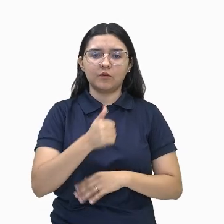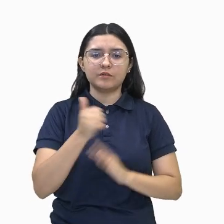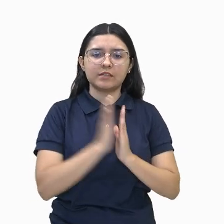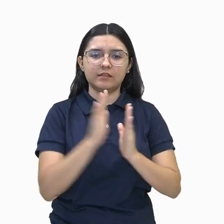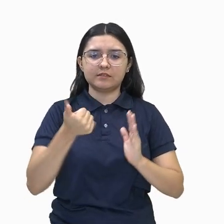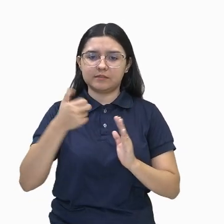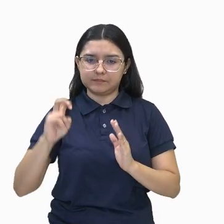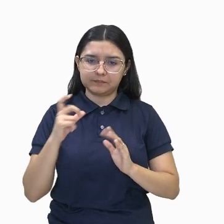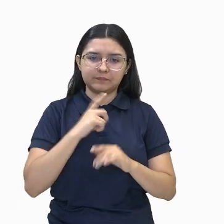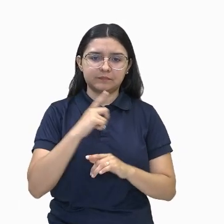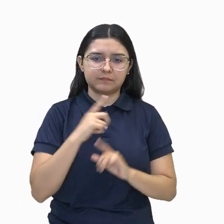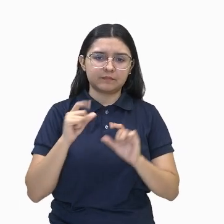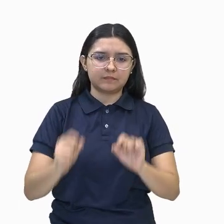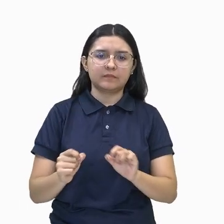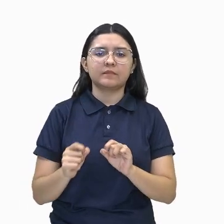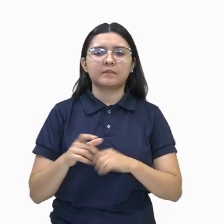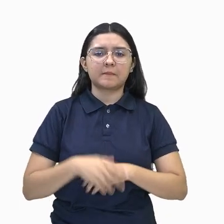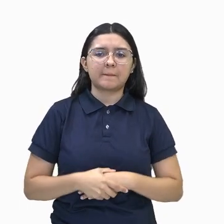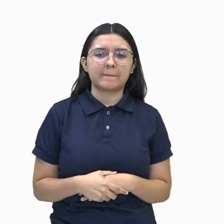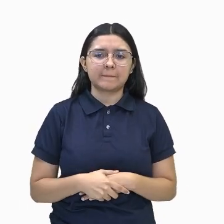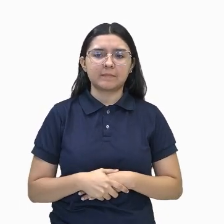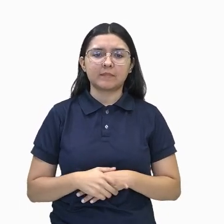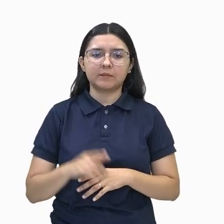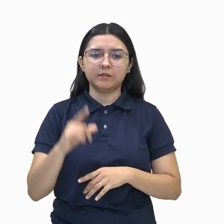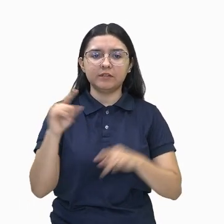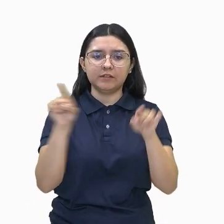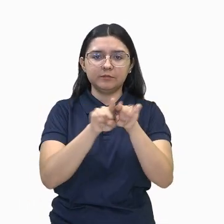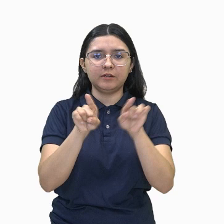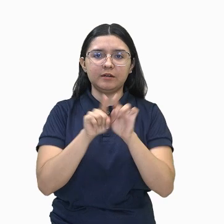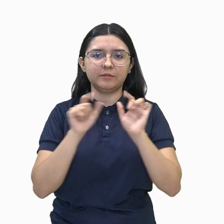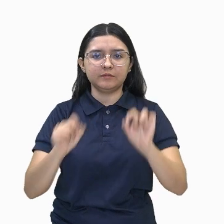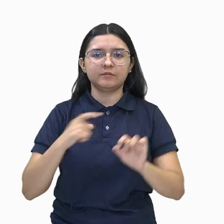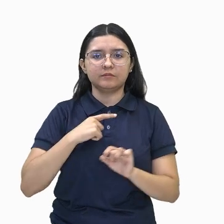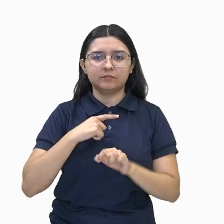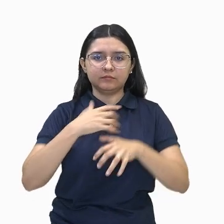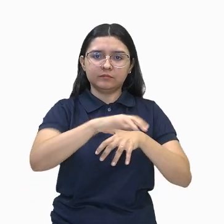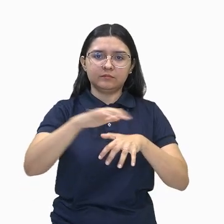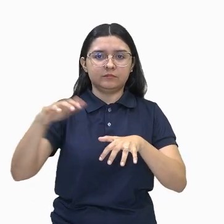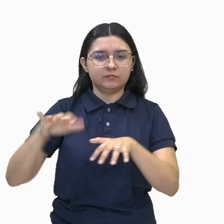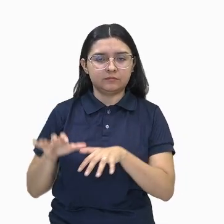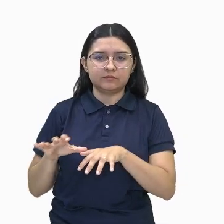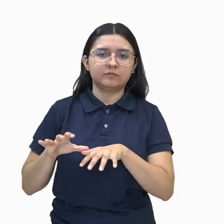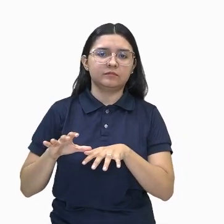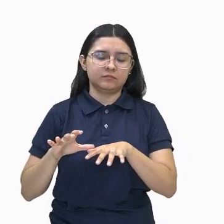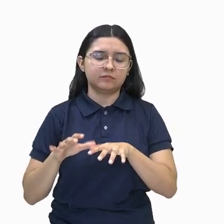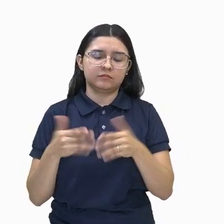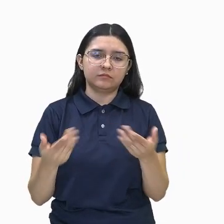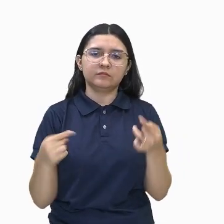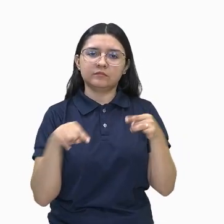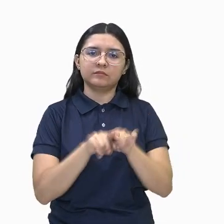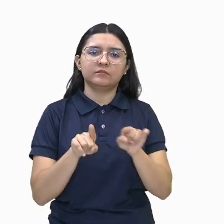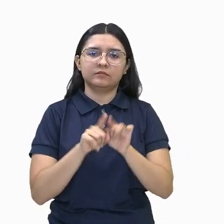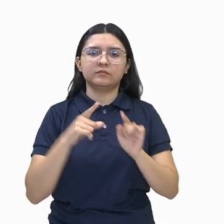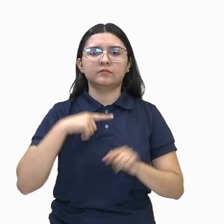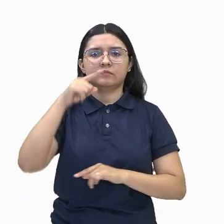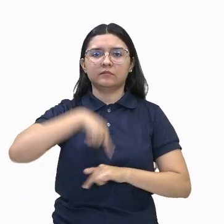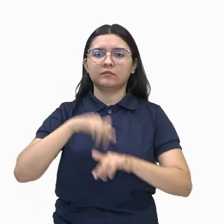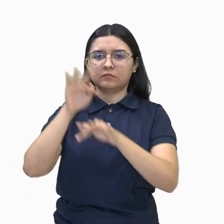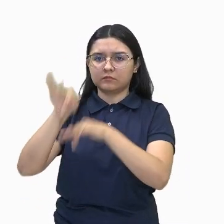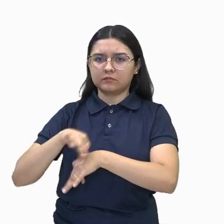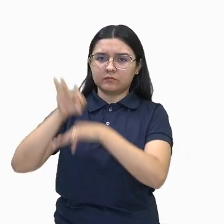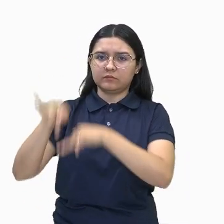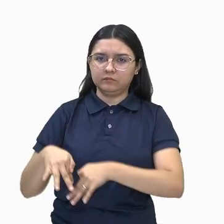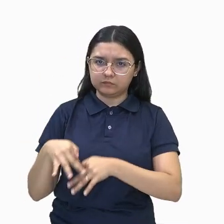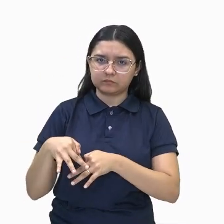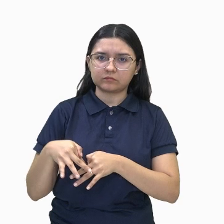grandes propriedades agrícolas na Europa Ocidental, isoladas uma das outras e conhecidas como feudos. Não